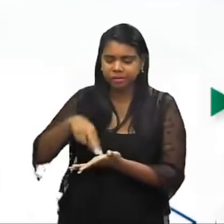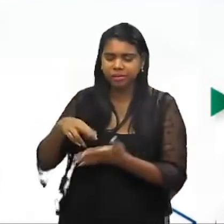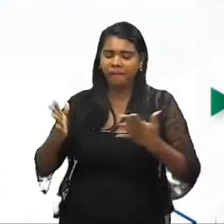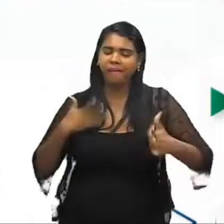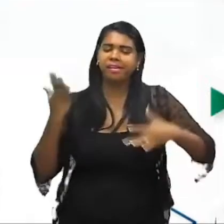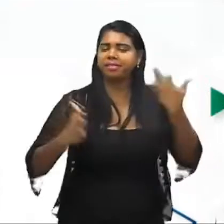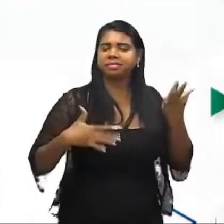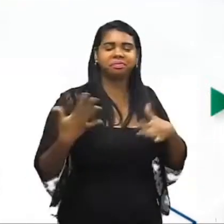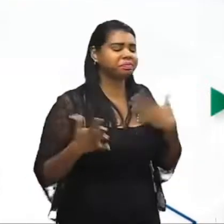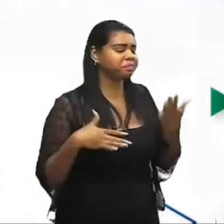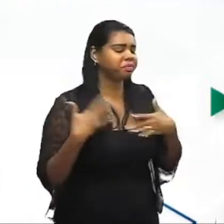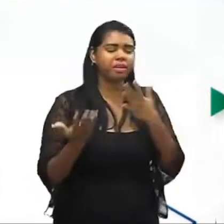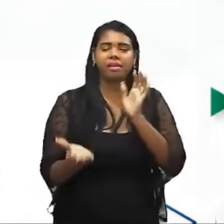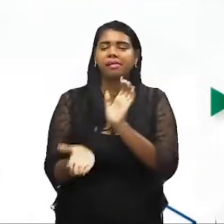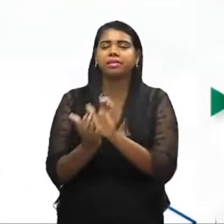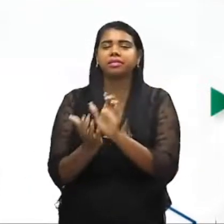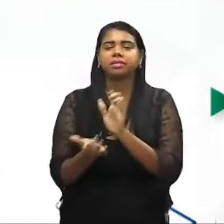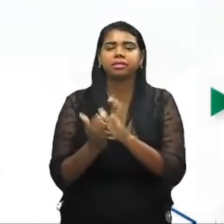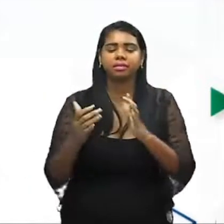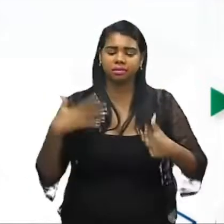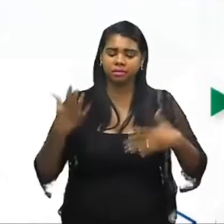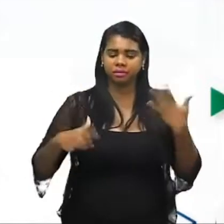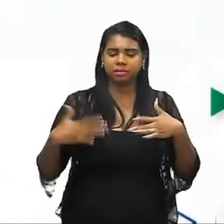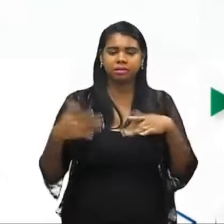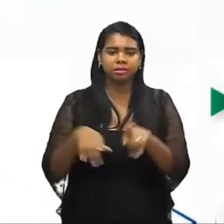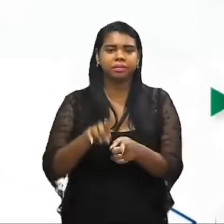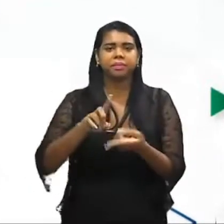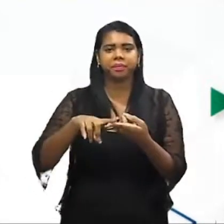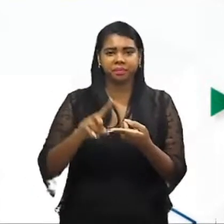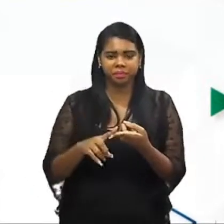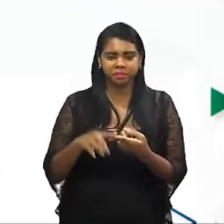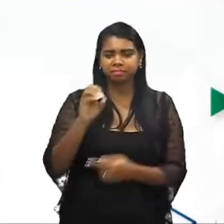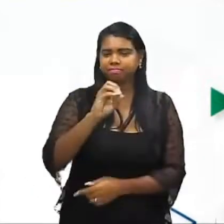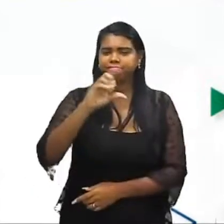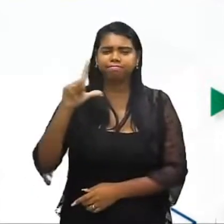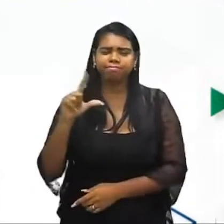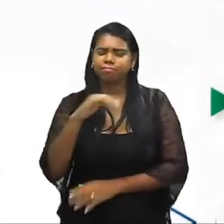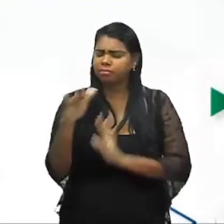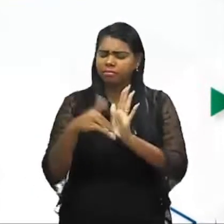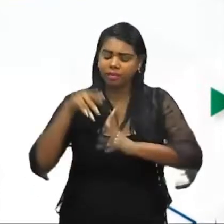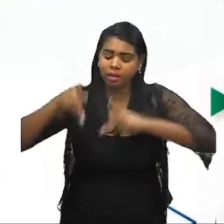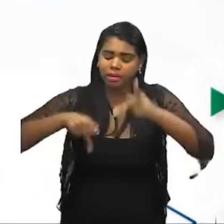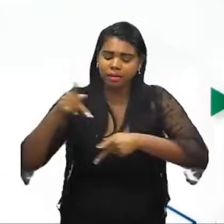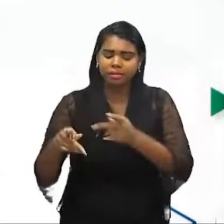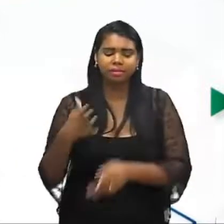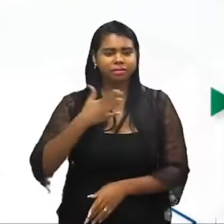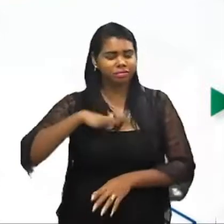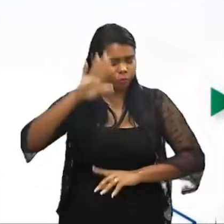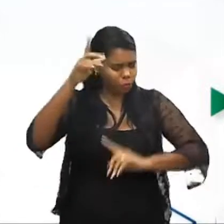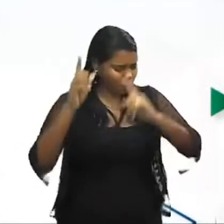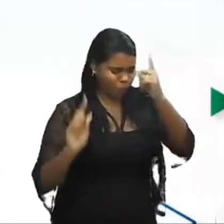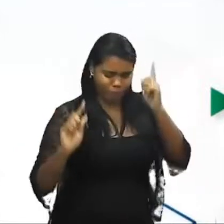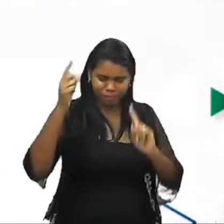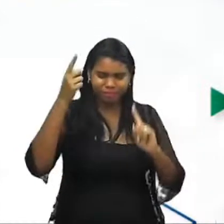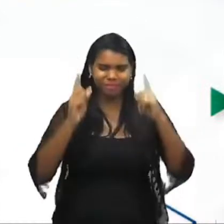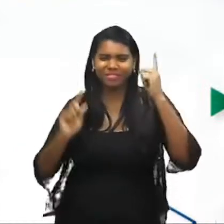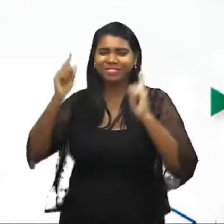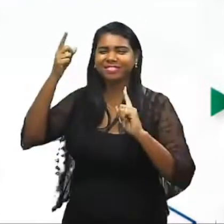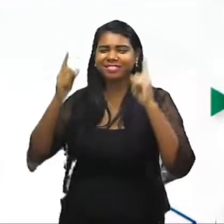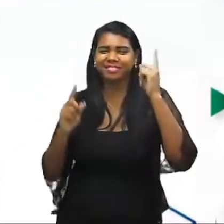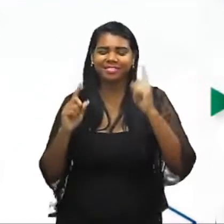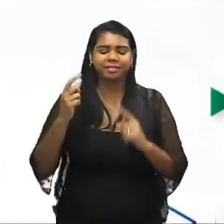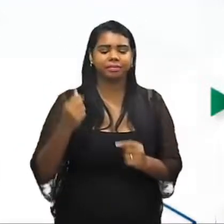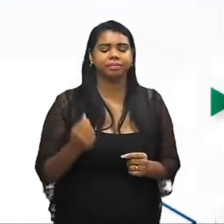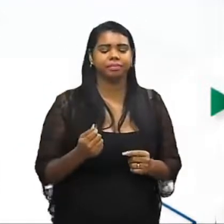alegria do pernambucano, a alegria do recifense, do olindense, de todo o povo que gosta de um frevinho bom, um frevo